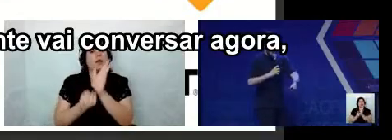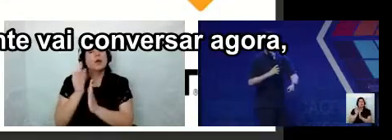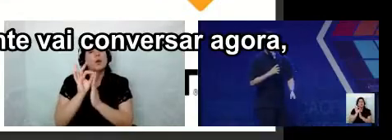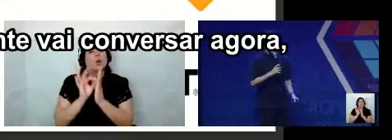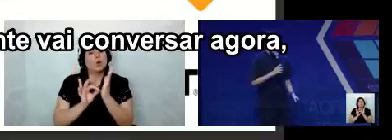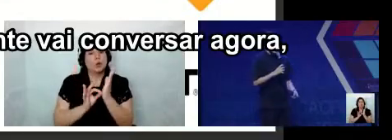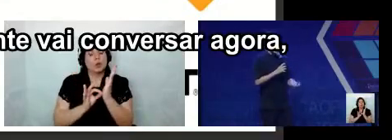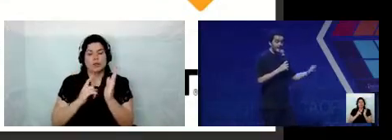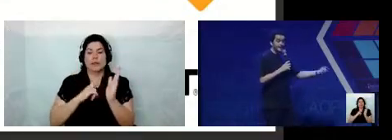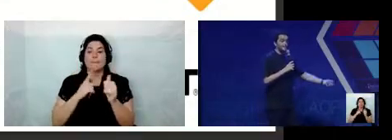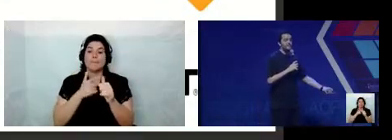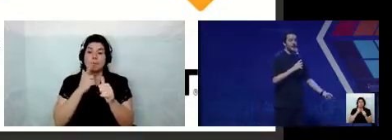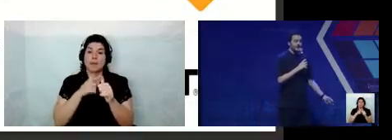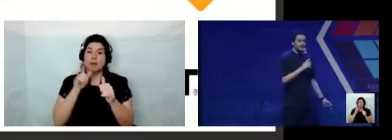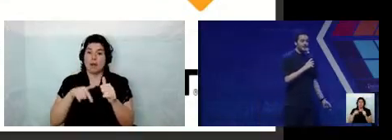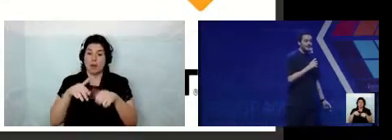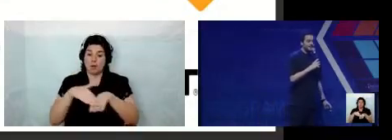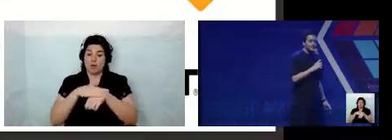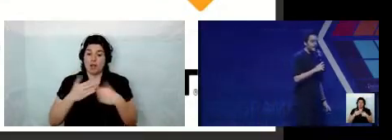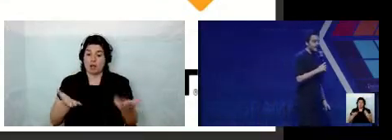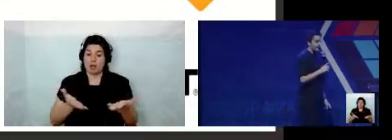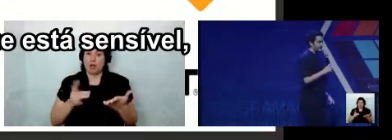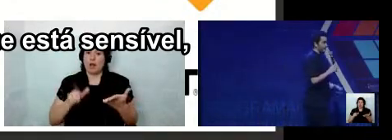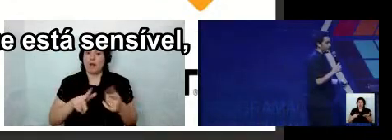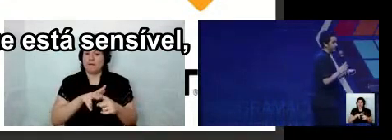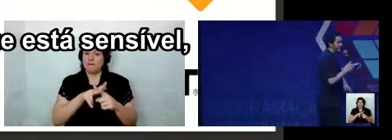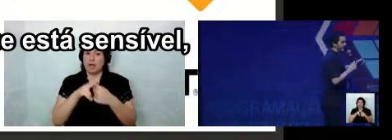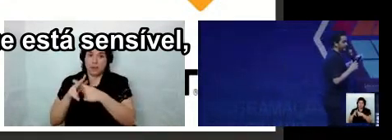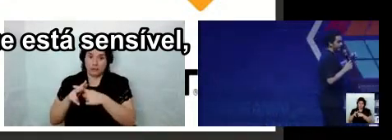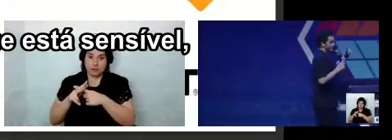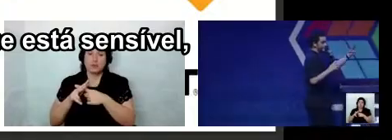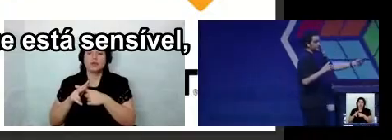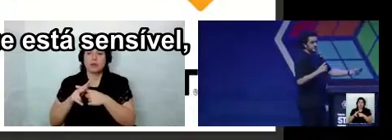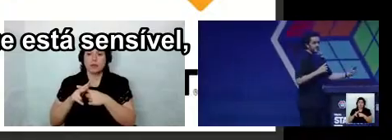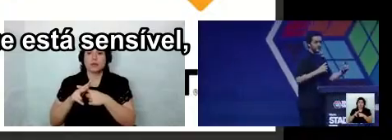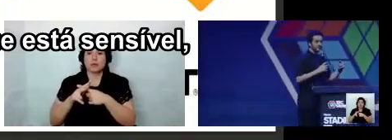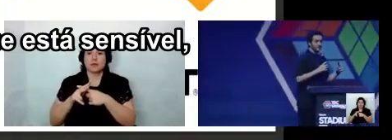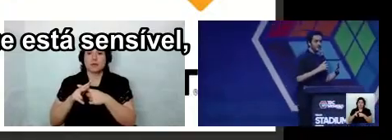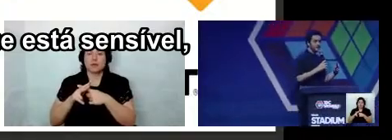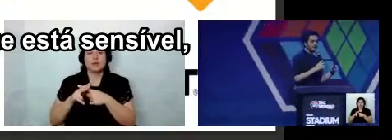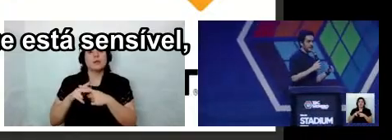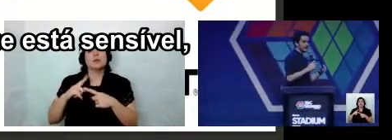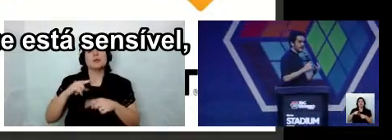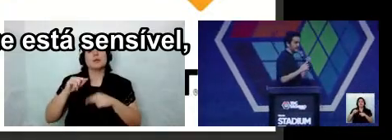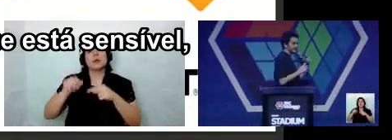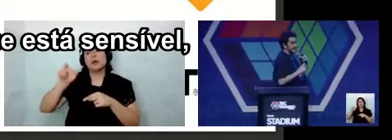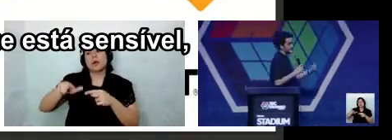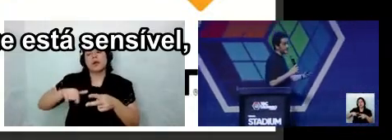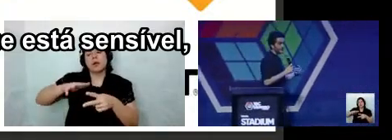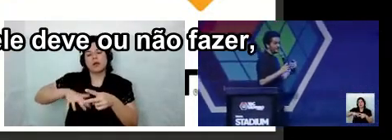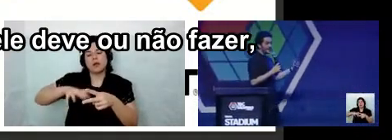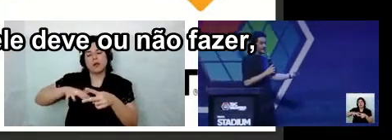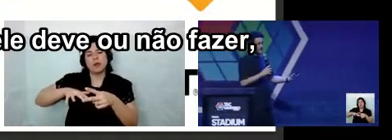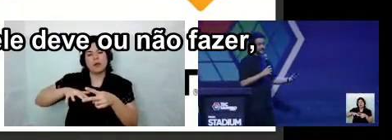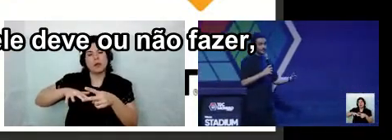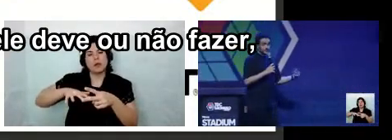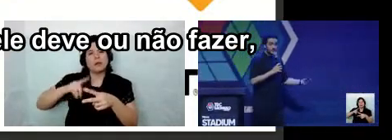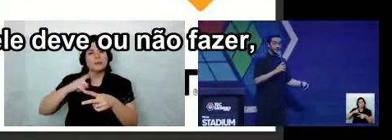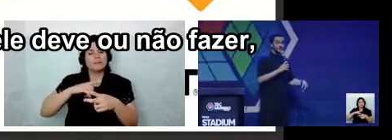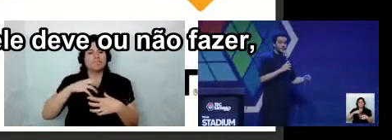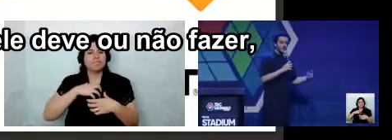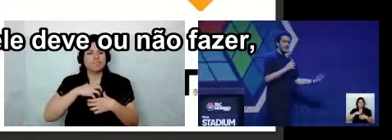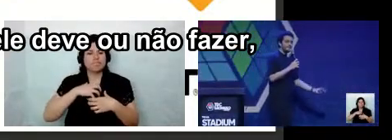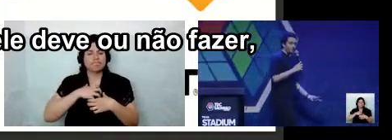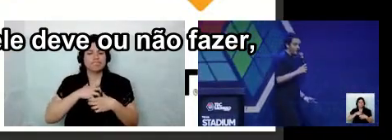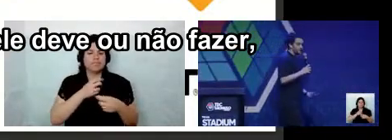que é o que a gente vai conversar agora, é a etapa ferramental. Então, você tem um desenvolvedor que está sensível, que tem a